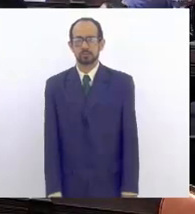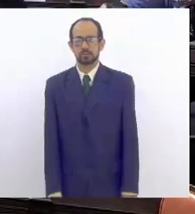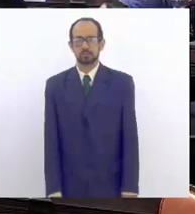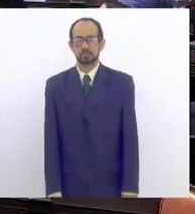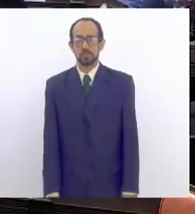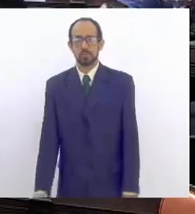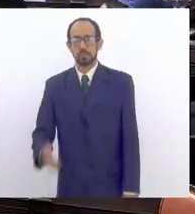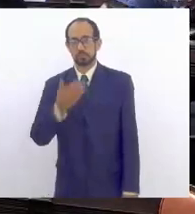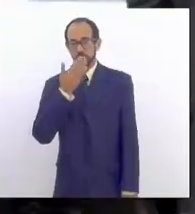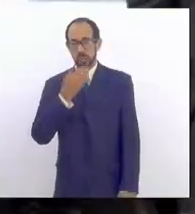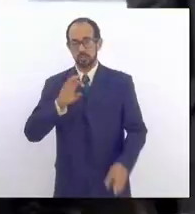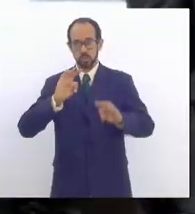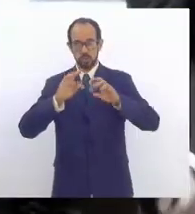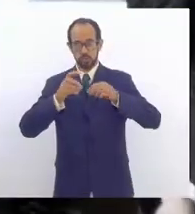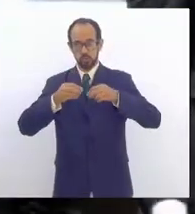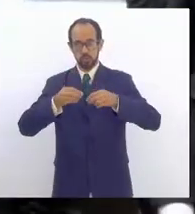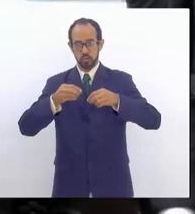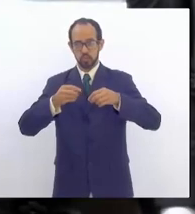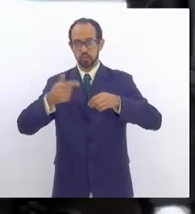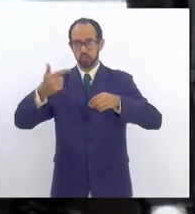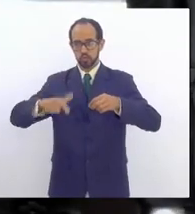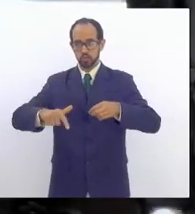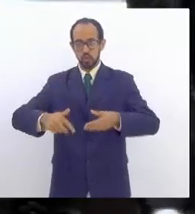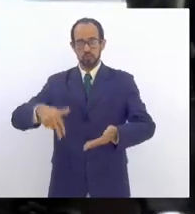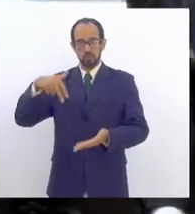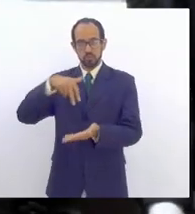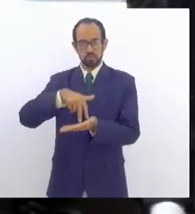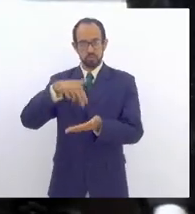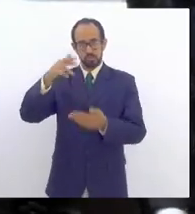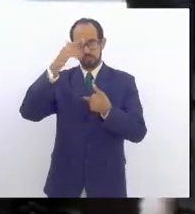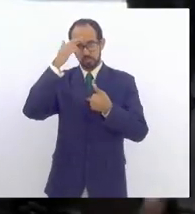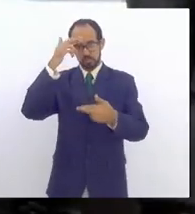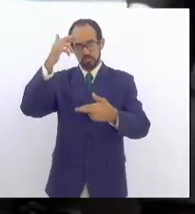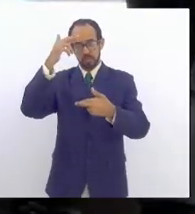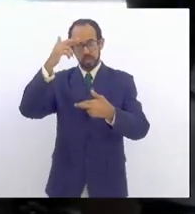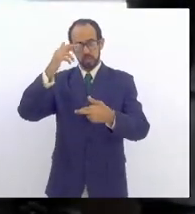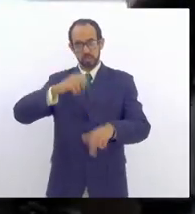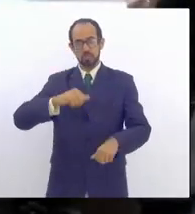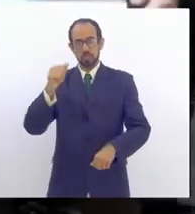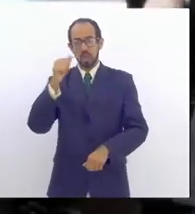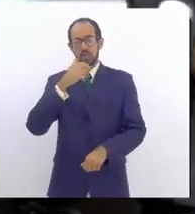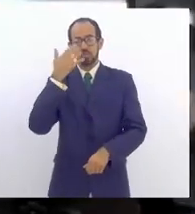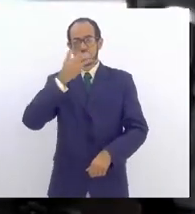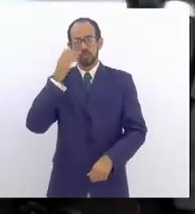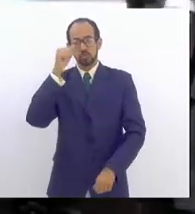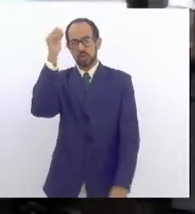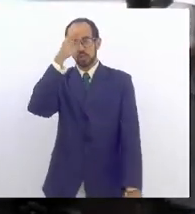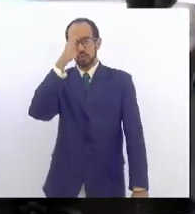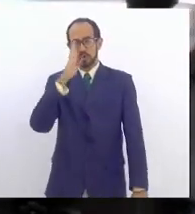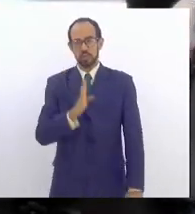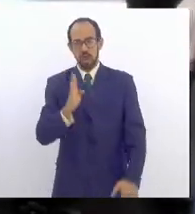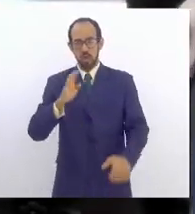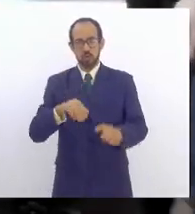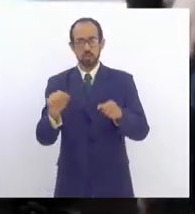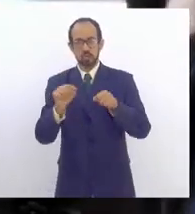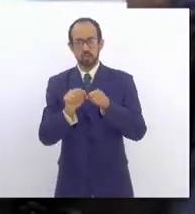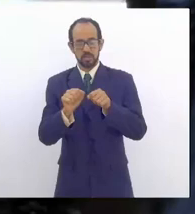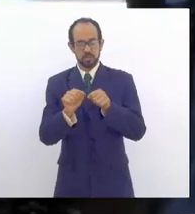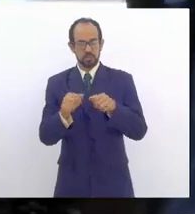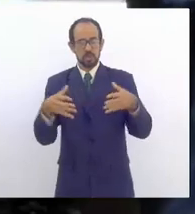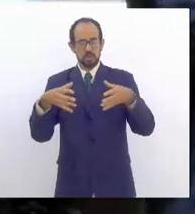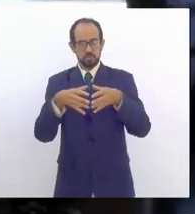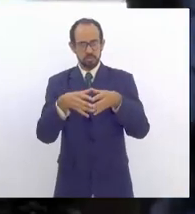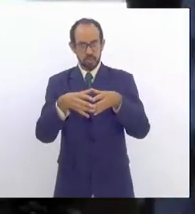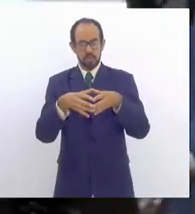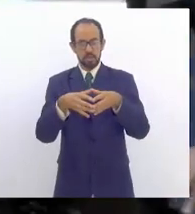Solicito a todos que se coloquem mais uma vez em posição de respeito para ouvirmos o hino nacional executado pela banda da Academia da Polícia Militar